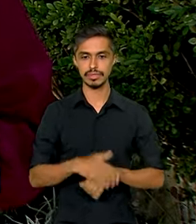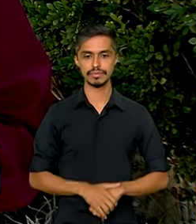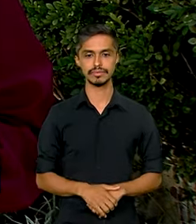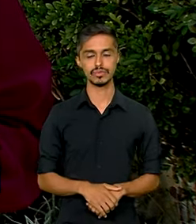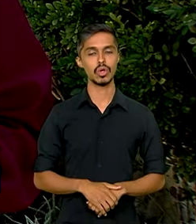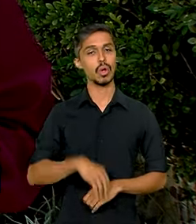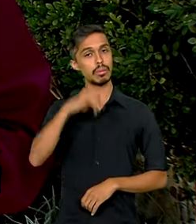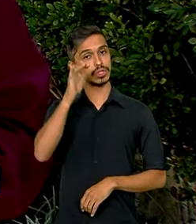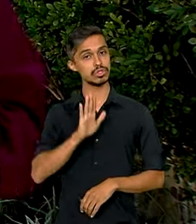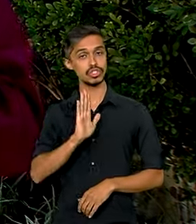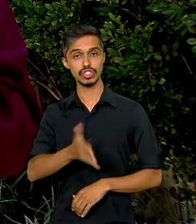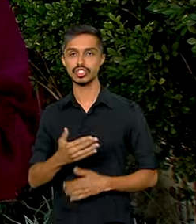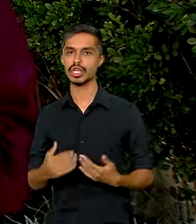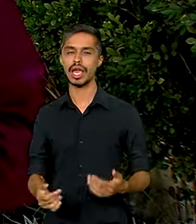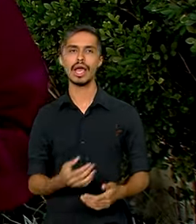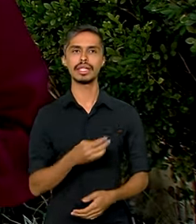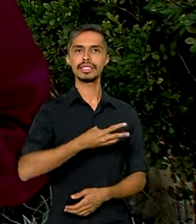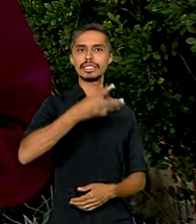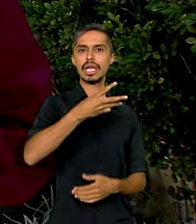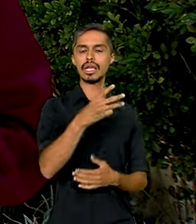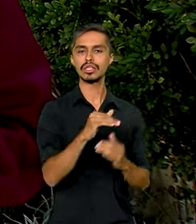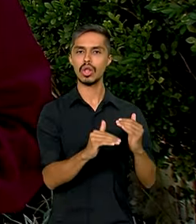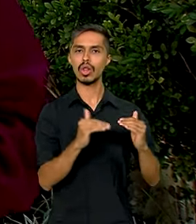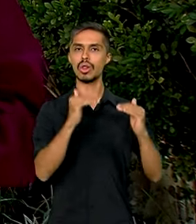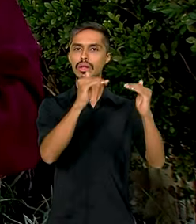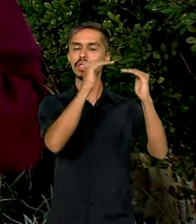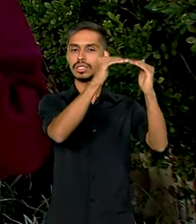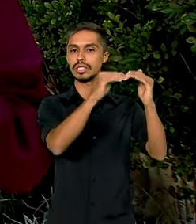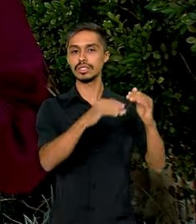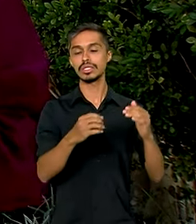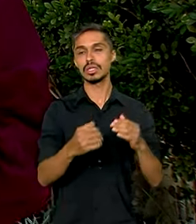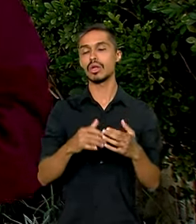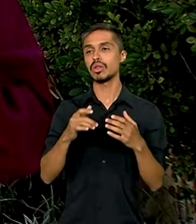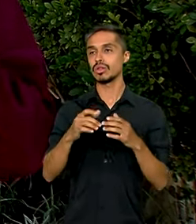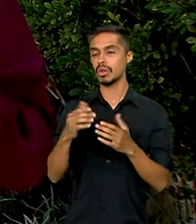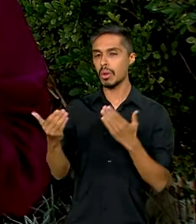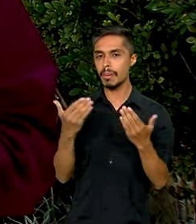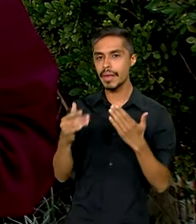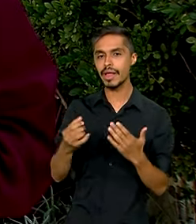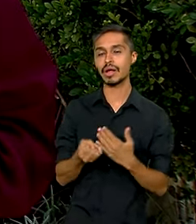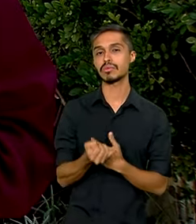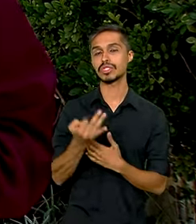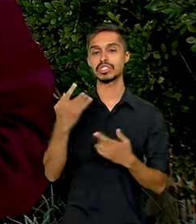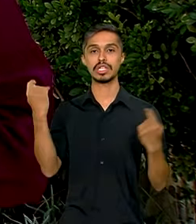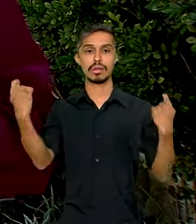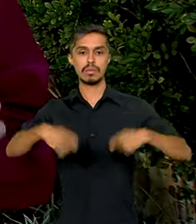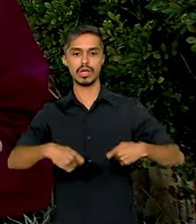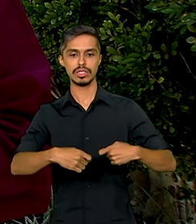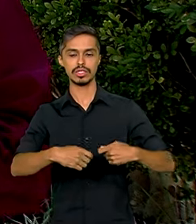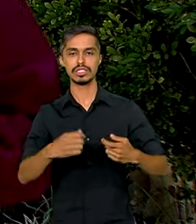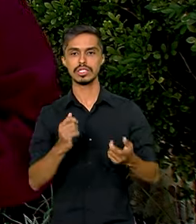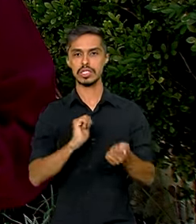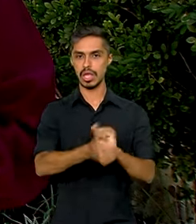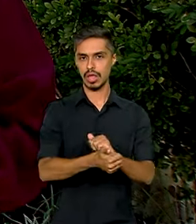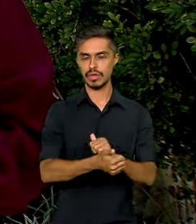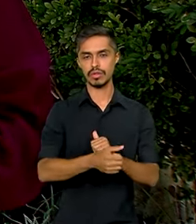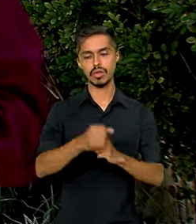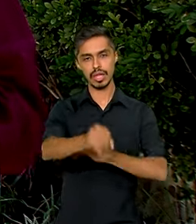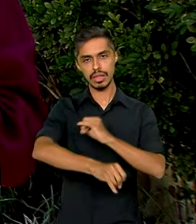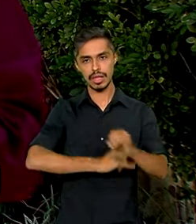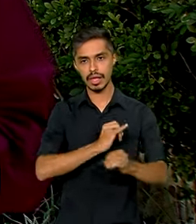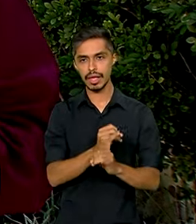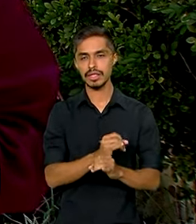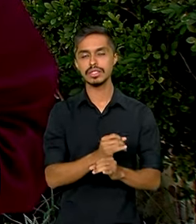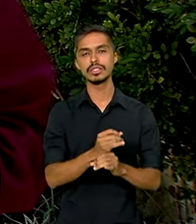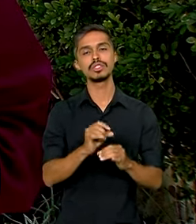o Brasil já ocupa a terceira posição no mundo em relação ao número de apostas esportivas online